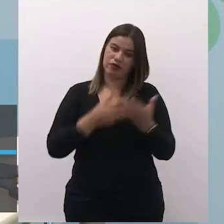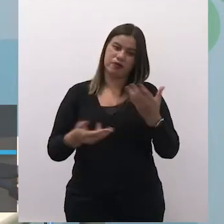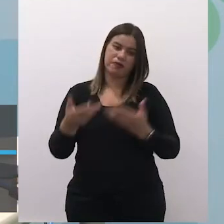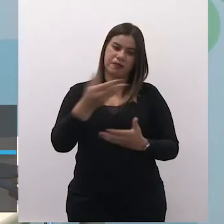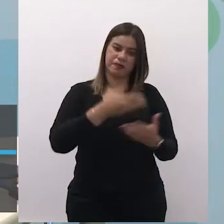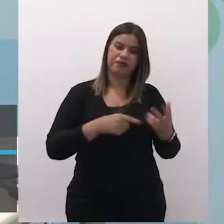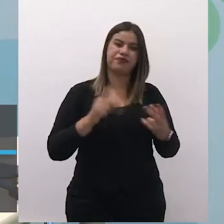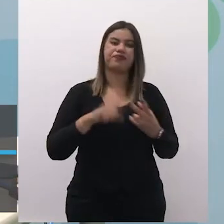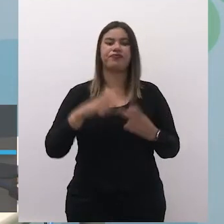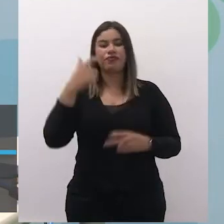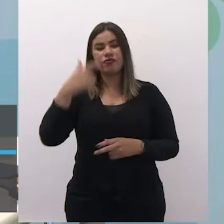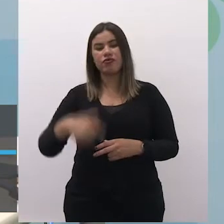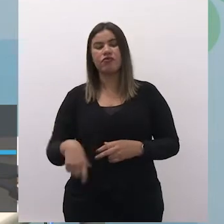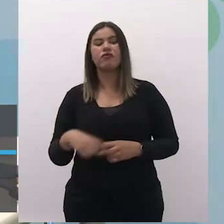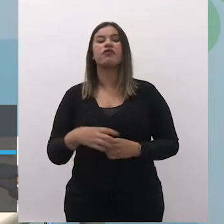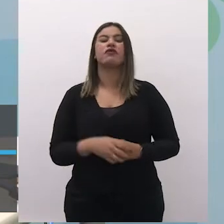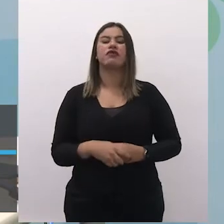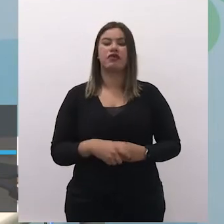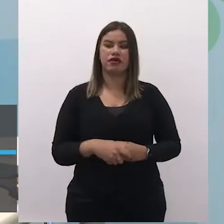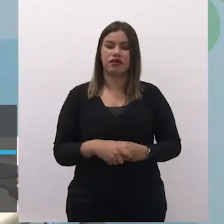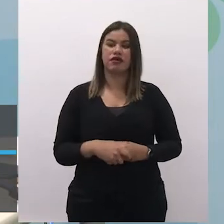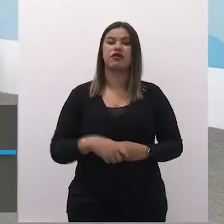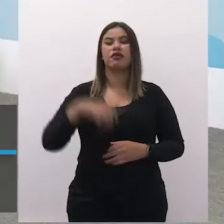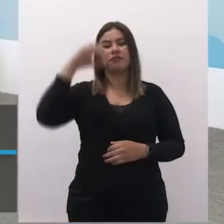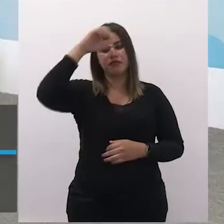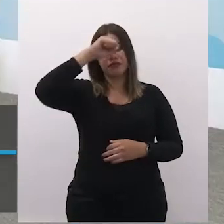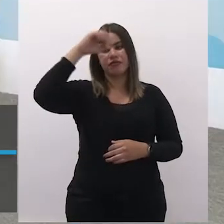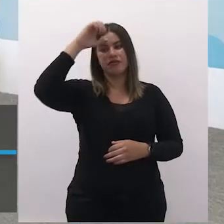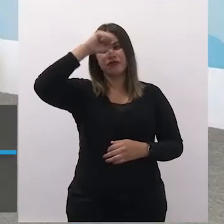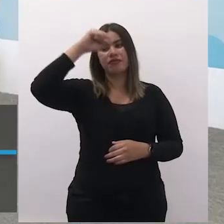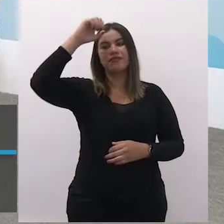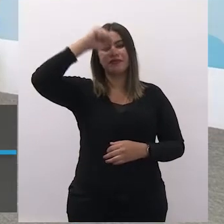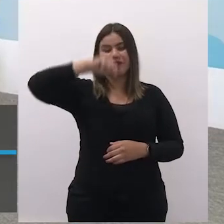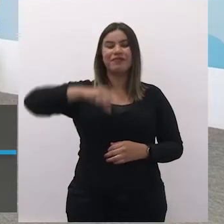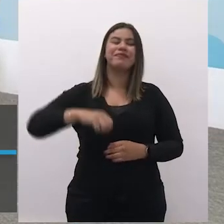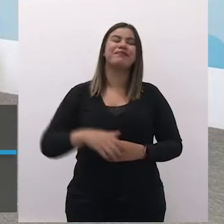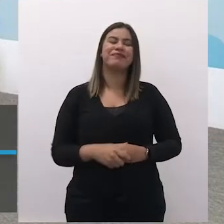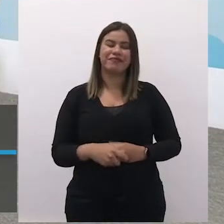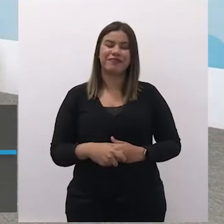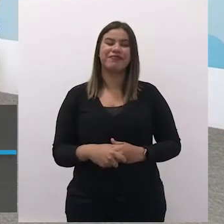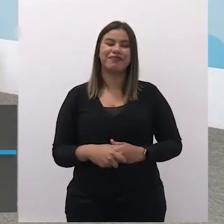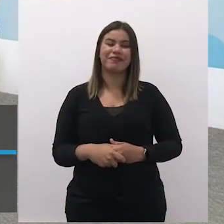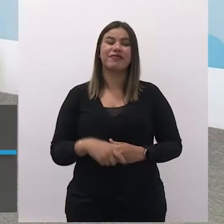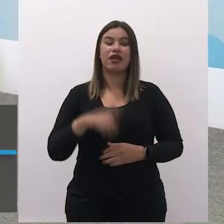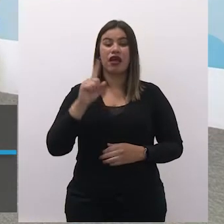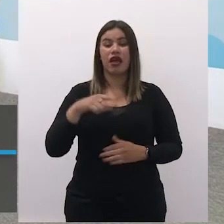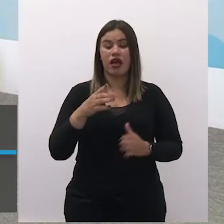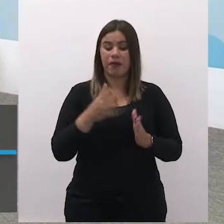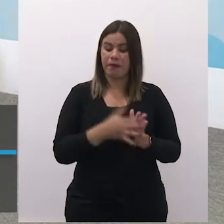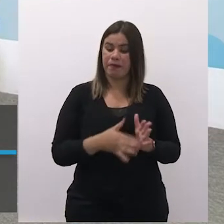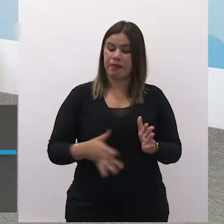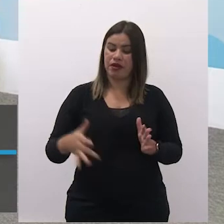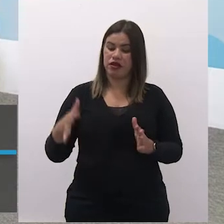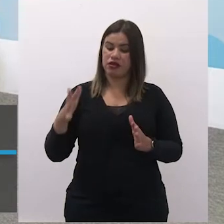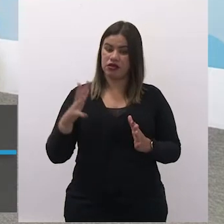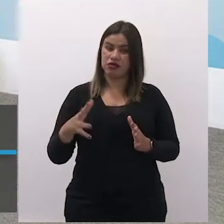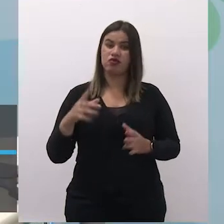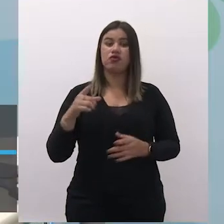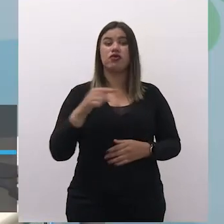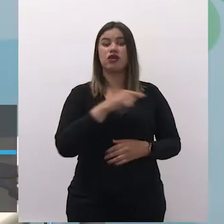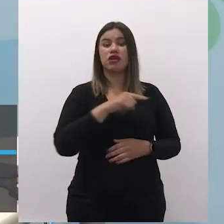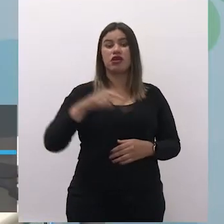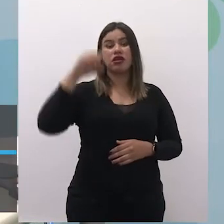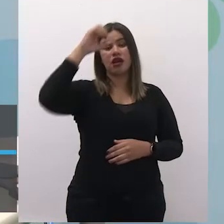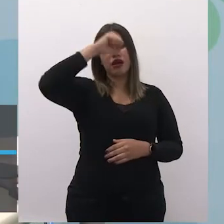aprender a ser, né. Aprender a aprender. Aprender a aprender, exatamente. Essa é a fase em que ele está aprendendo